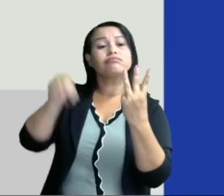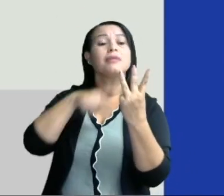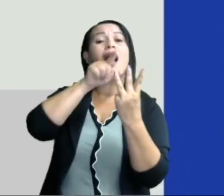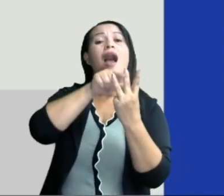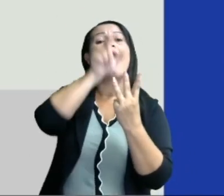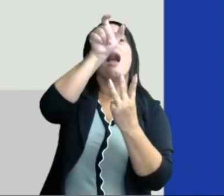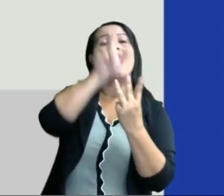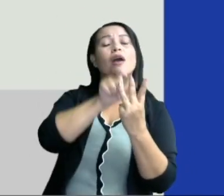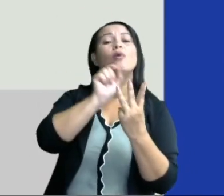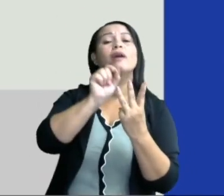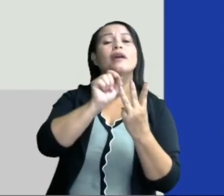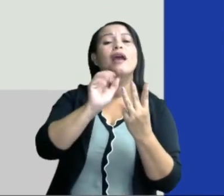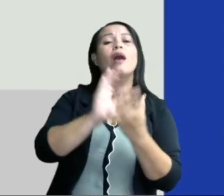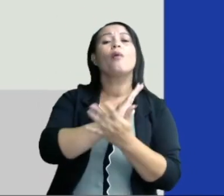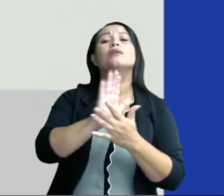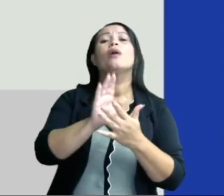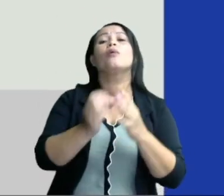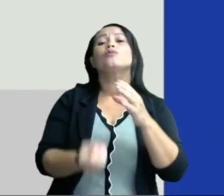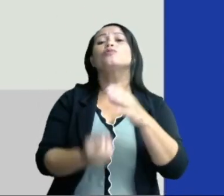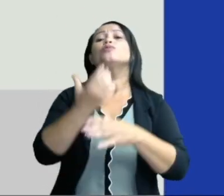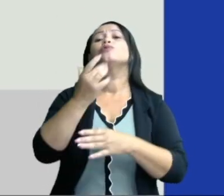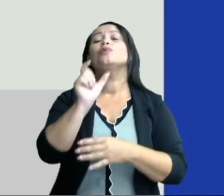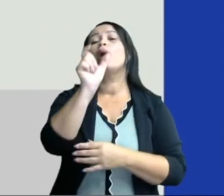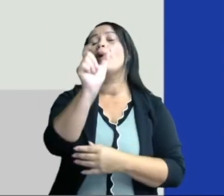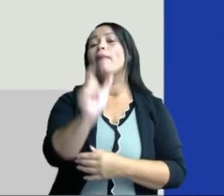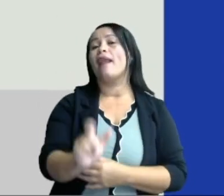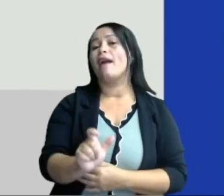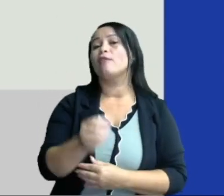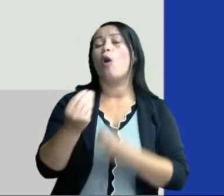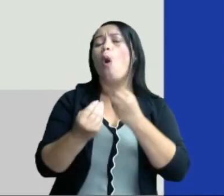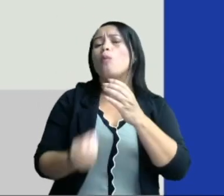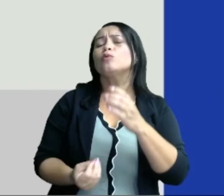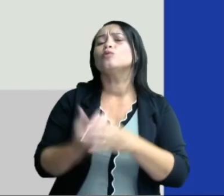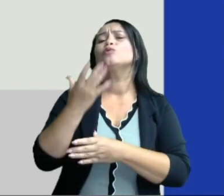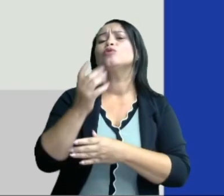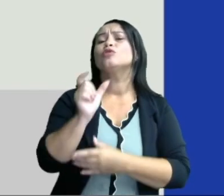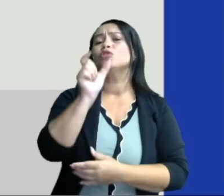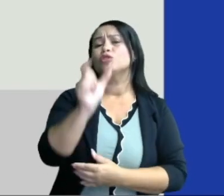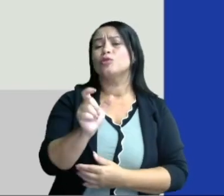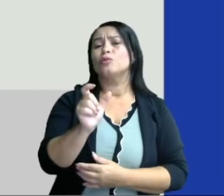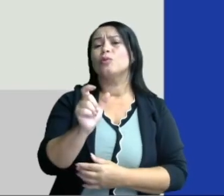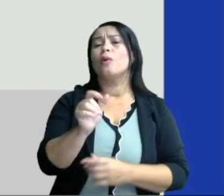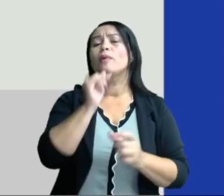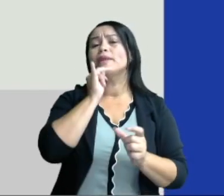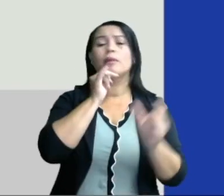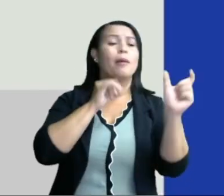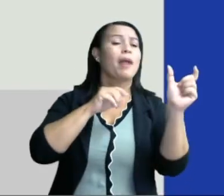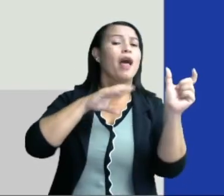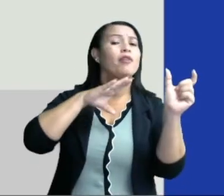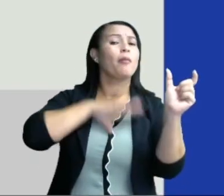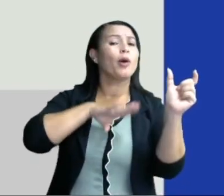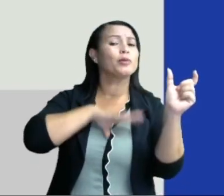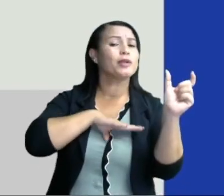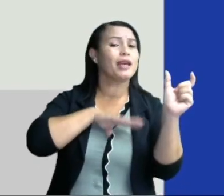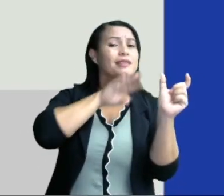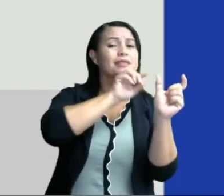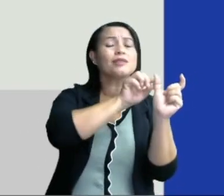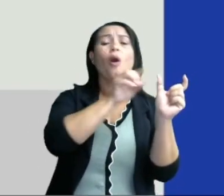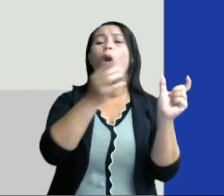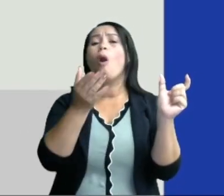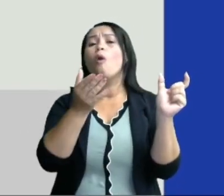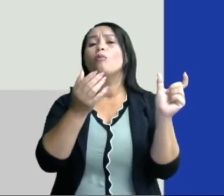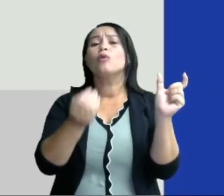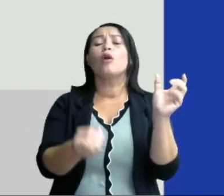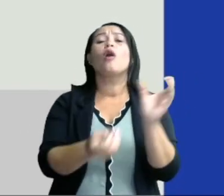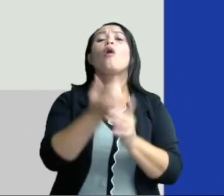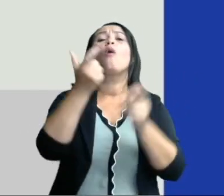origem dessas palavras aqui. Então, qual é a palavra de origem da palavra português? Você vai escrever aqui.